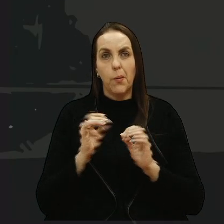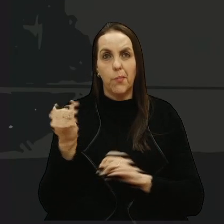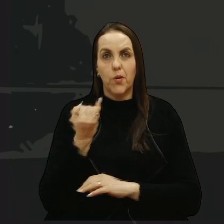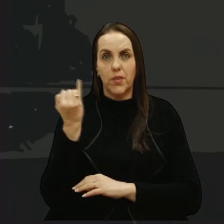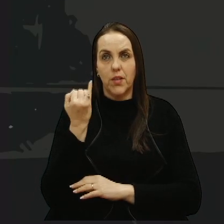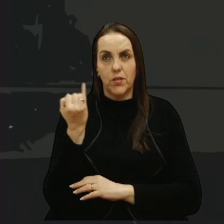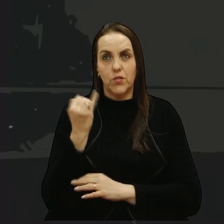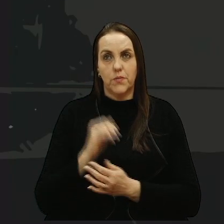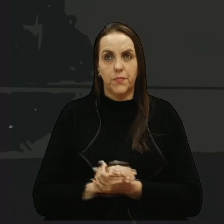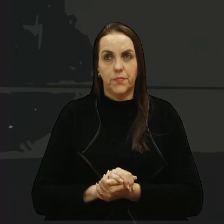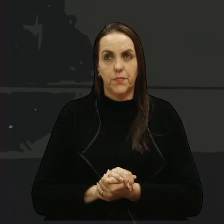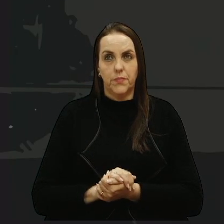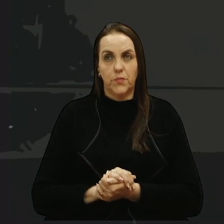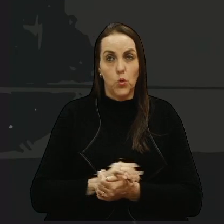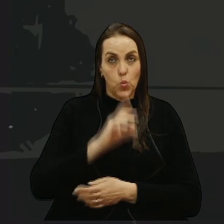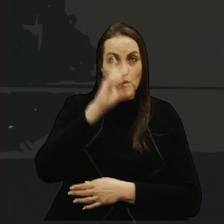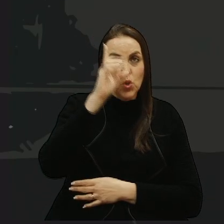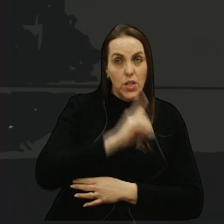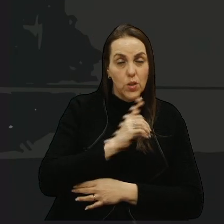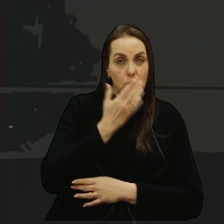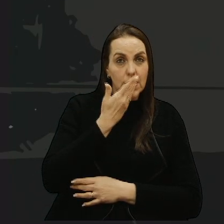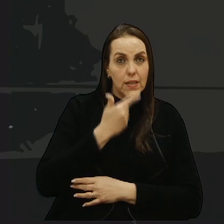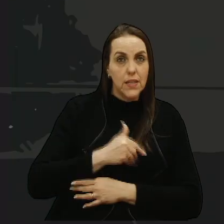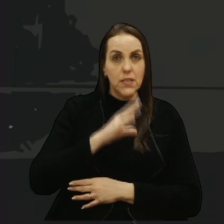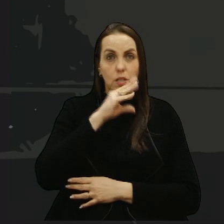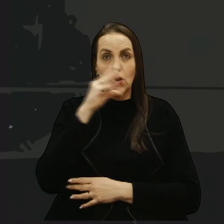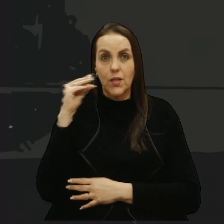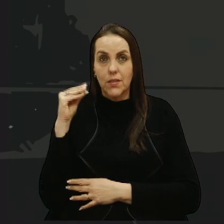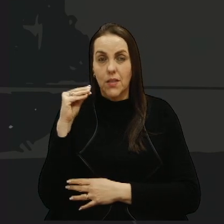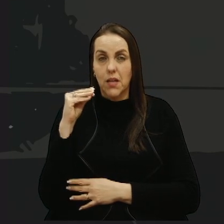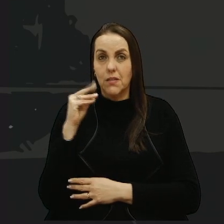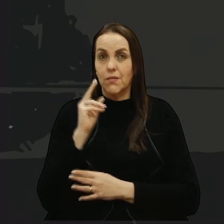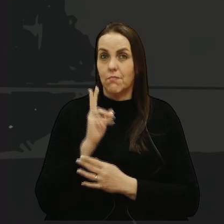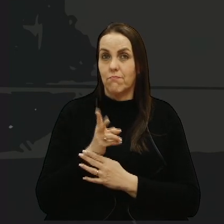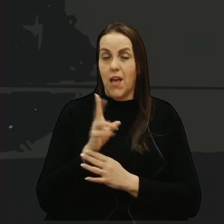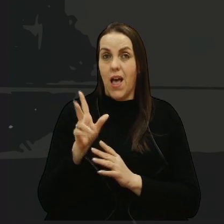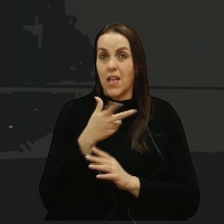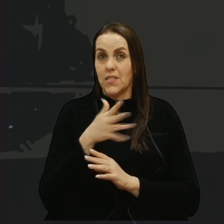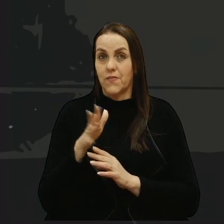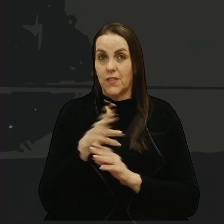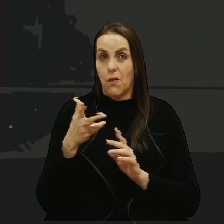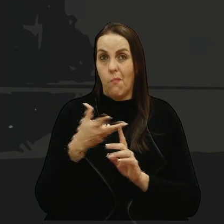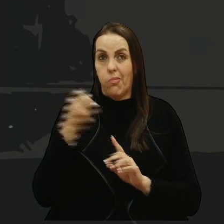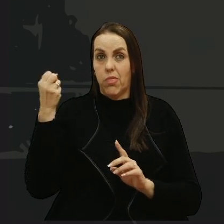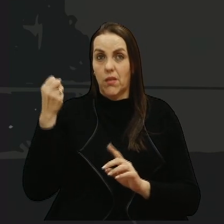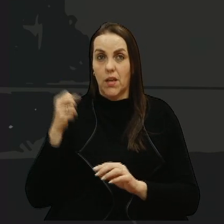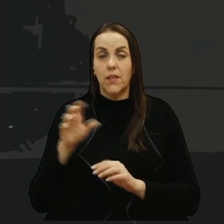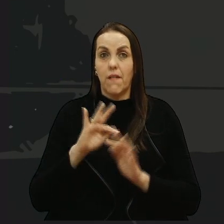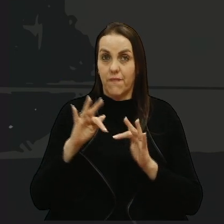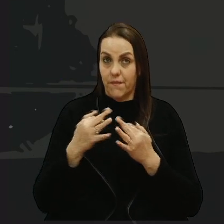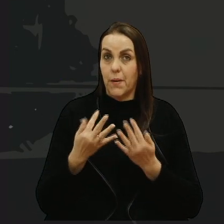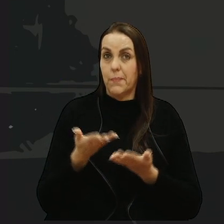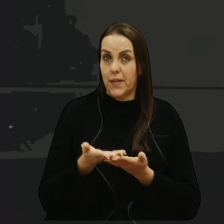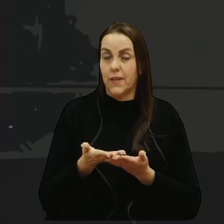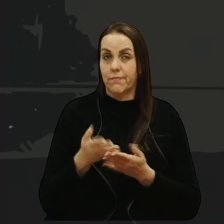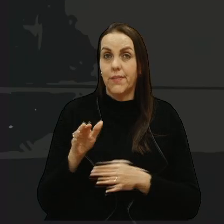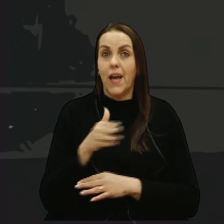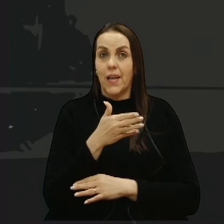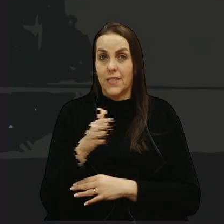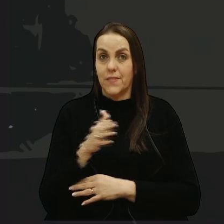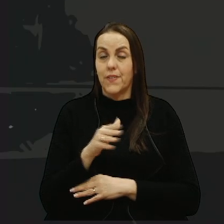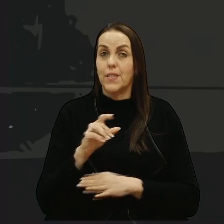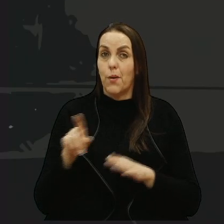Nem sempre os direitos das crianças e adolescentes são violados pelas famílias. Muitas vezes é